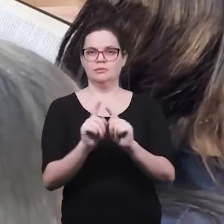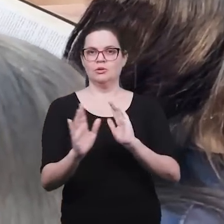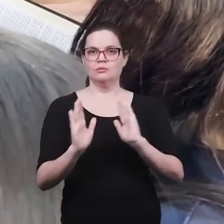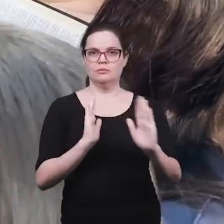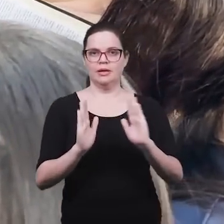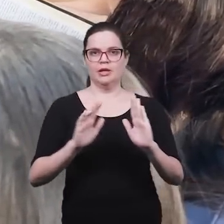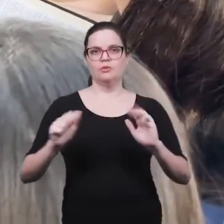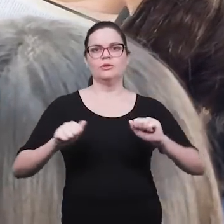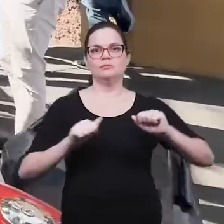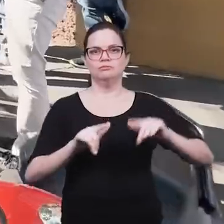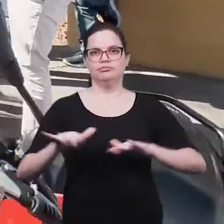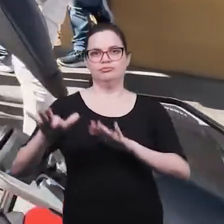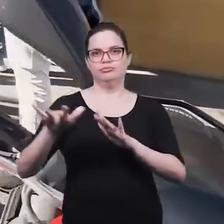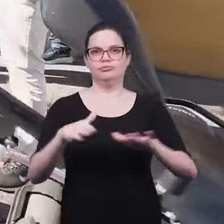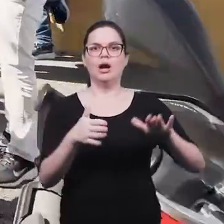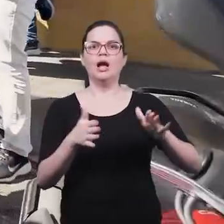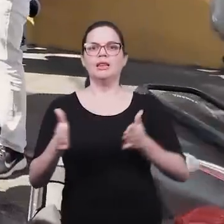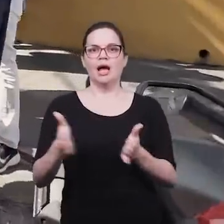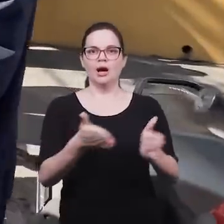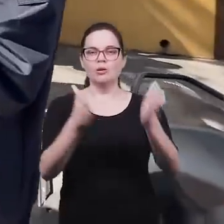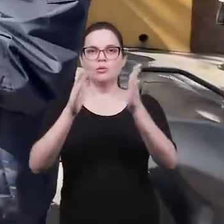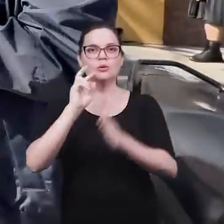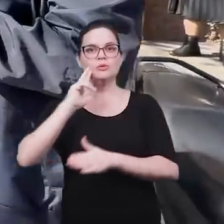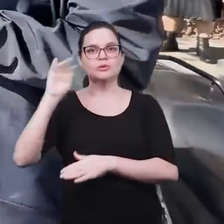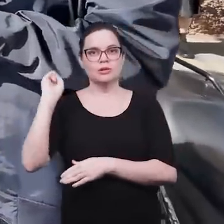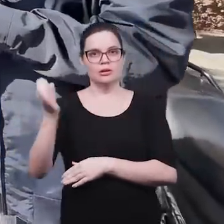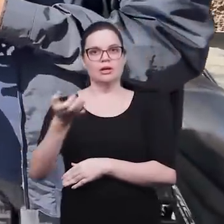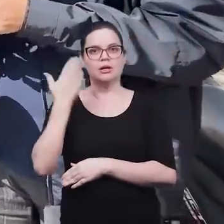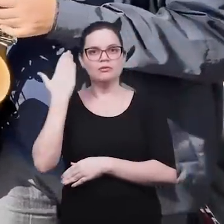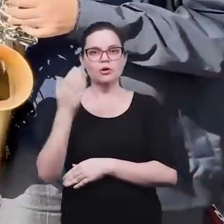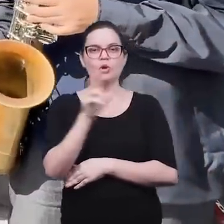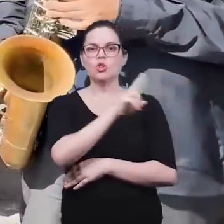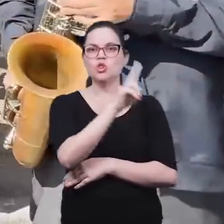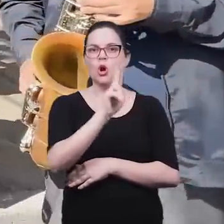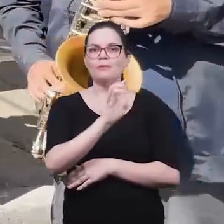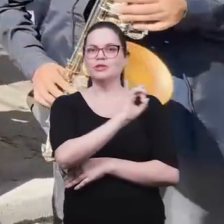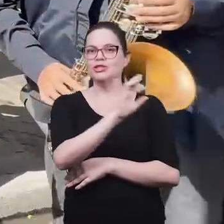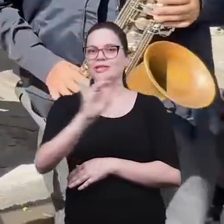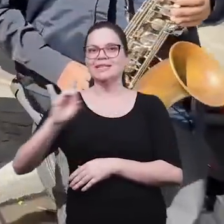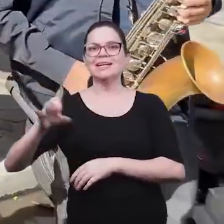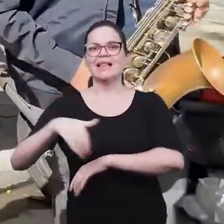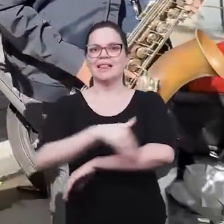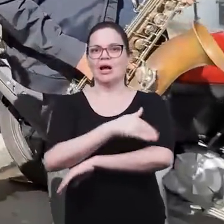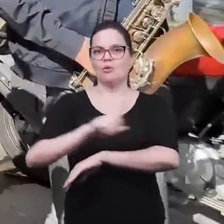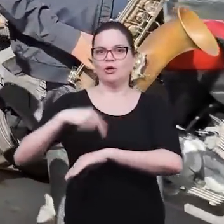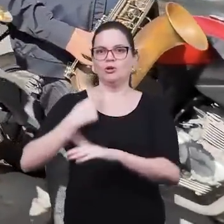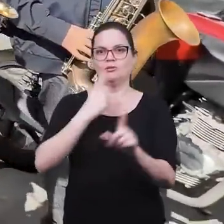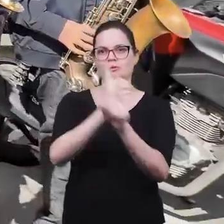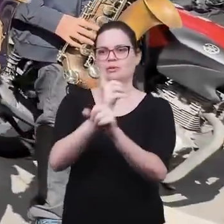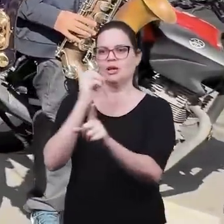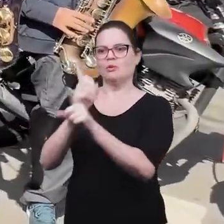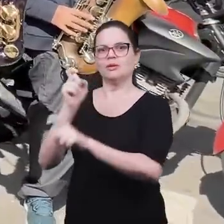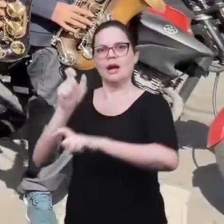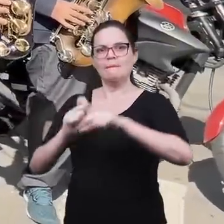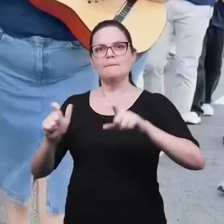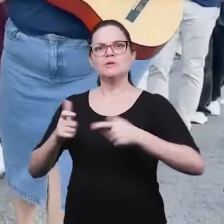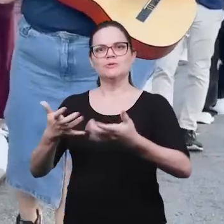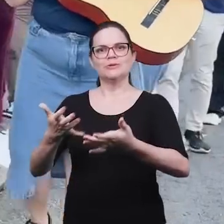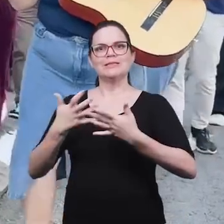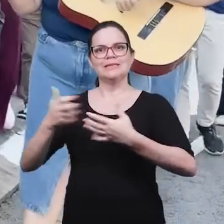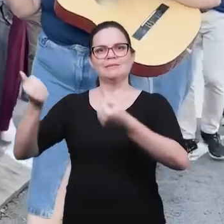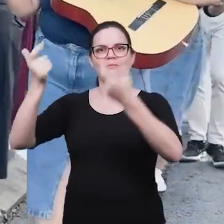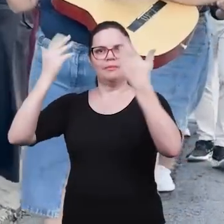caminhada evangelística, o Senhor revelou até mesmo os nomes das ruas onde encontraríamos vidas sedentas pela sua